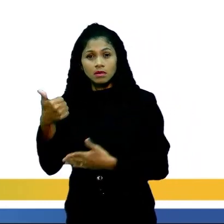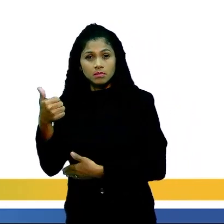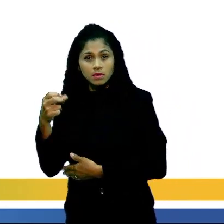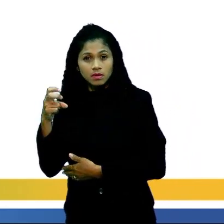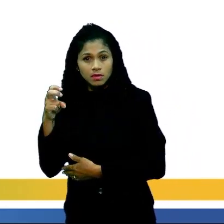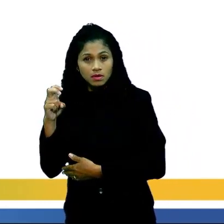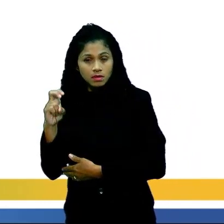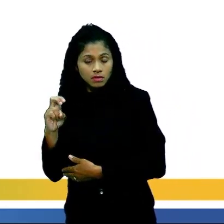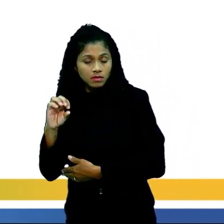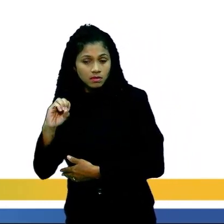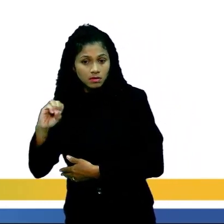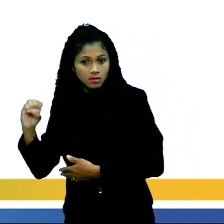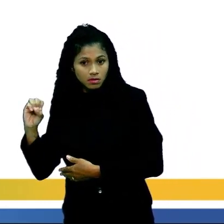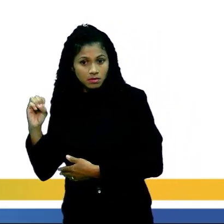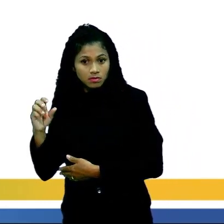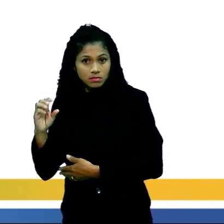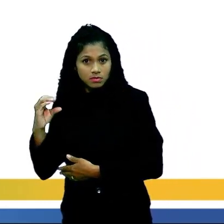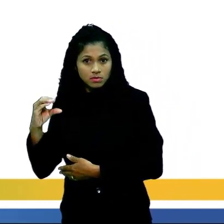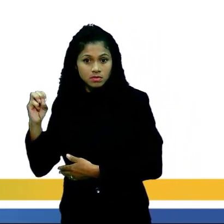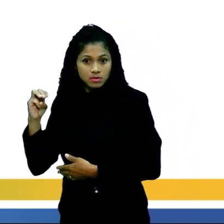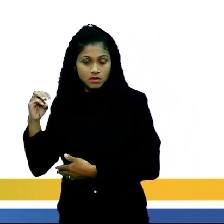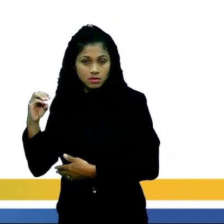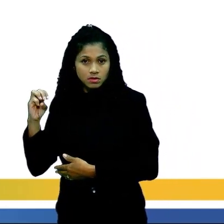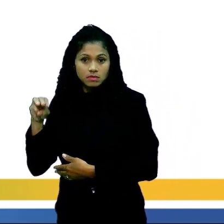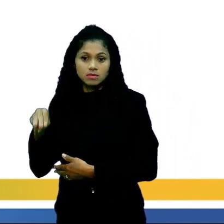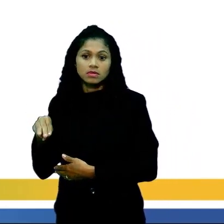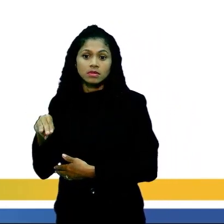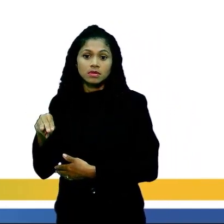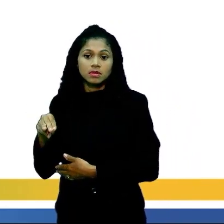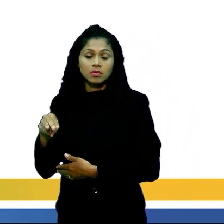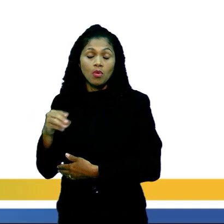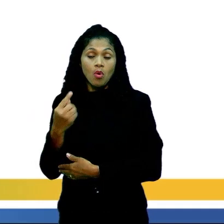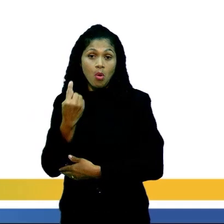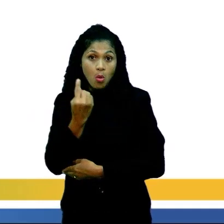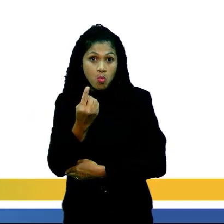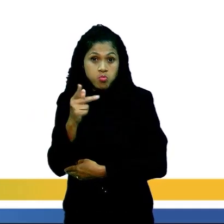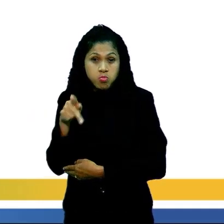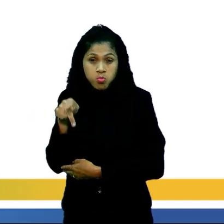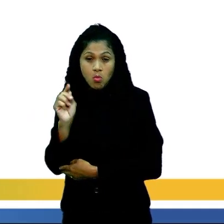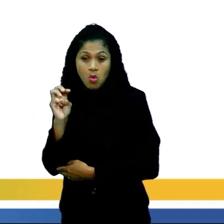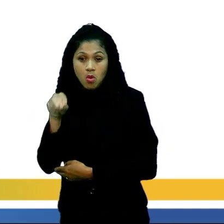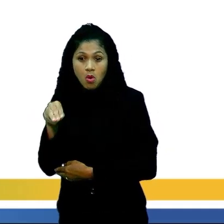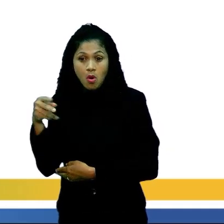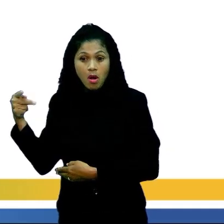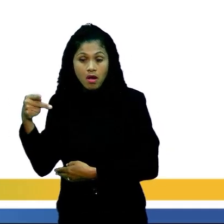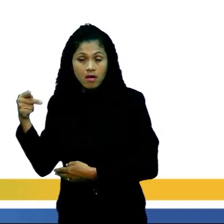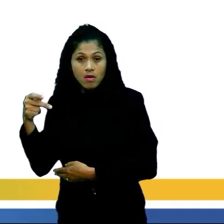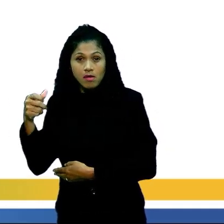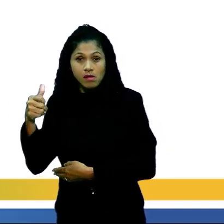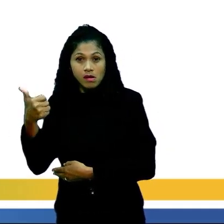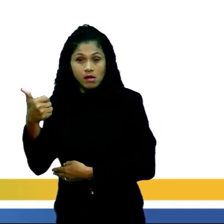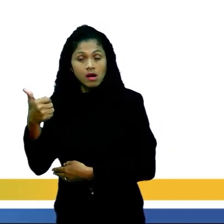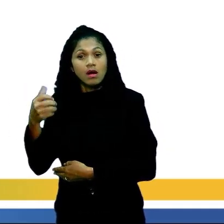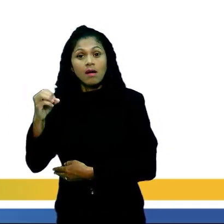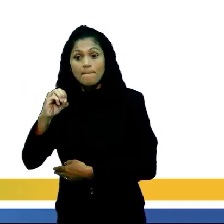a 1.000 metros, teremos 9 milhões, tá? Dividido